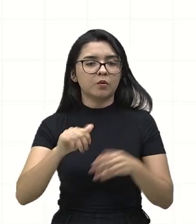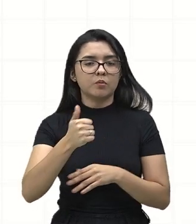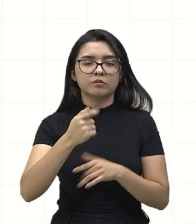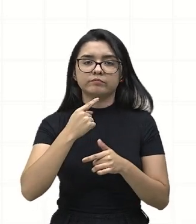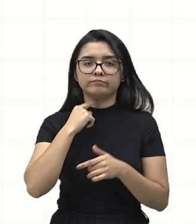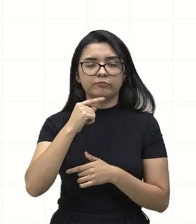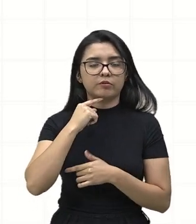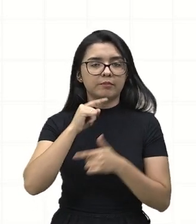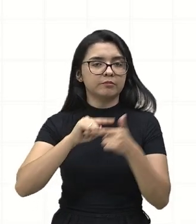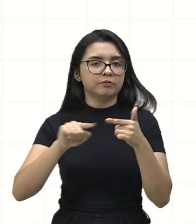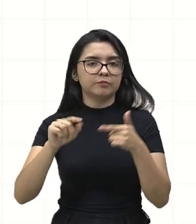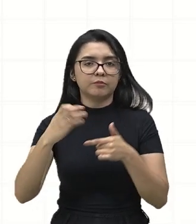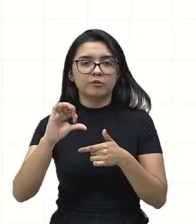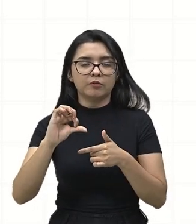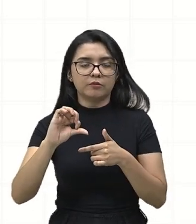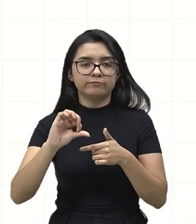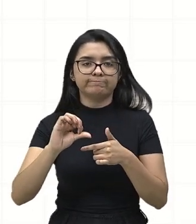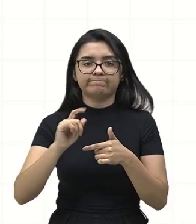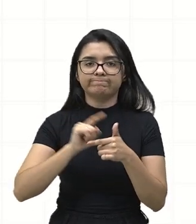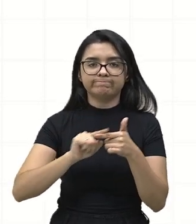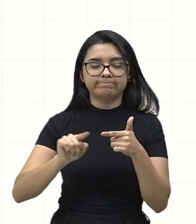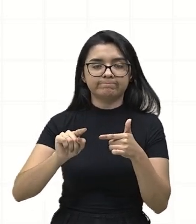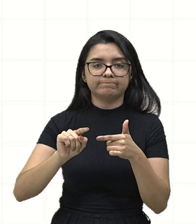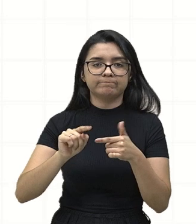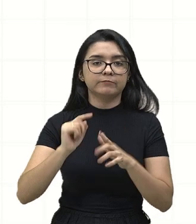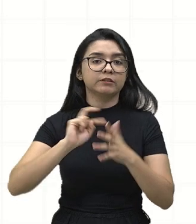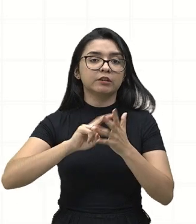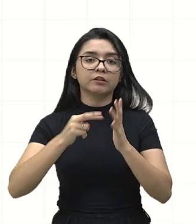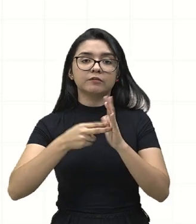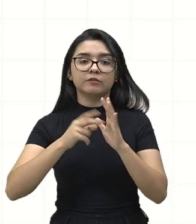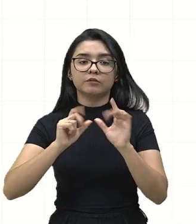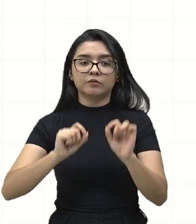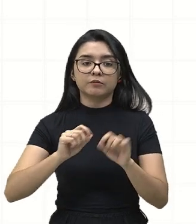por 9, o que significa que o